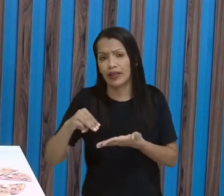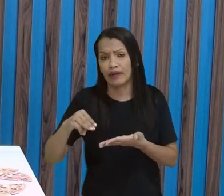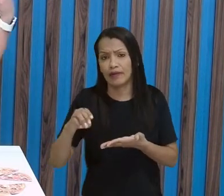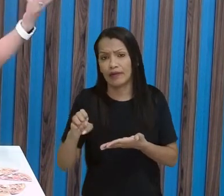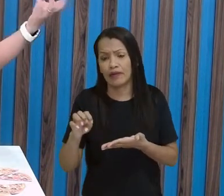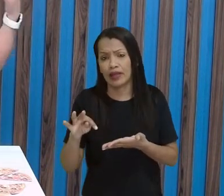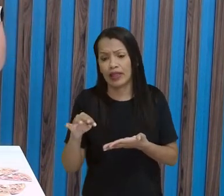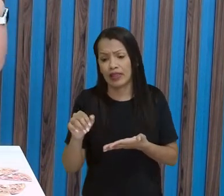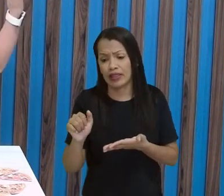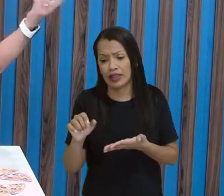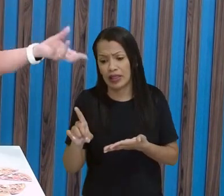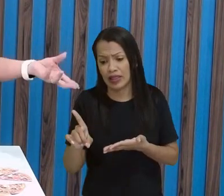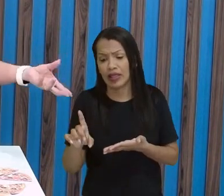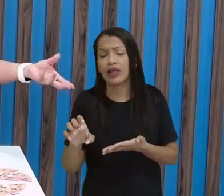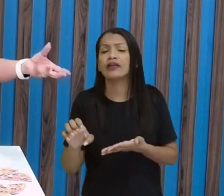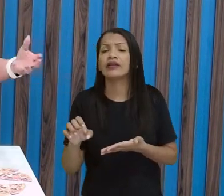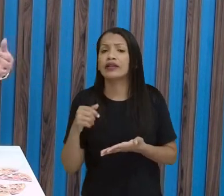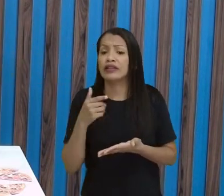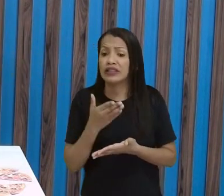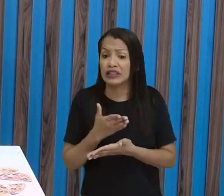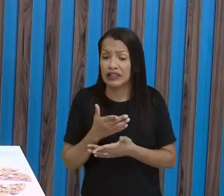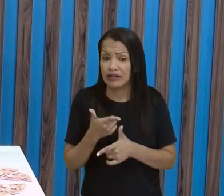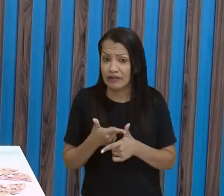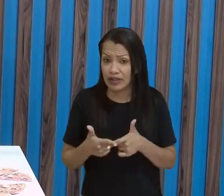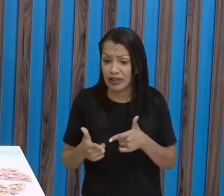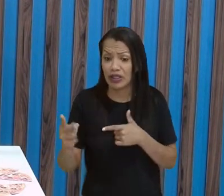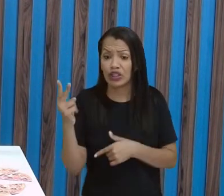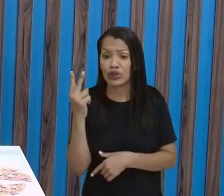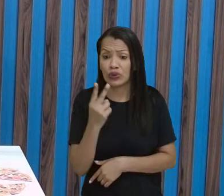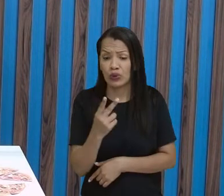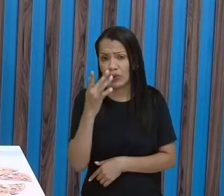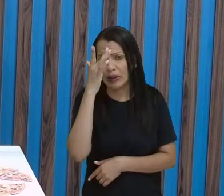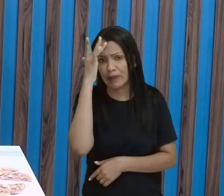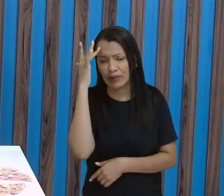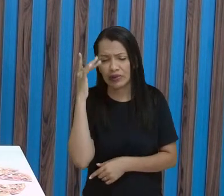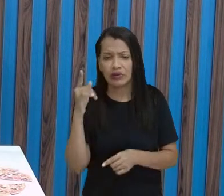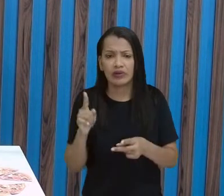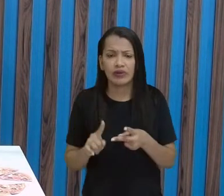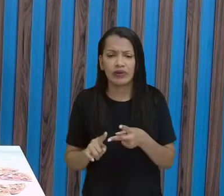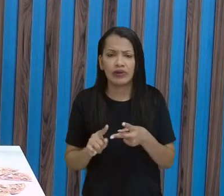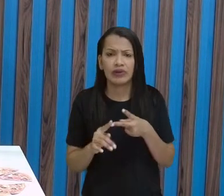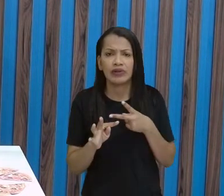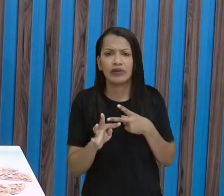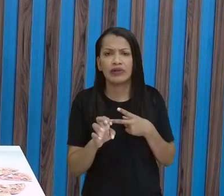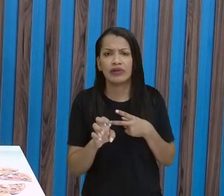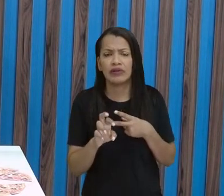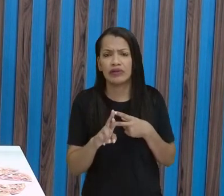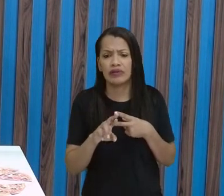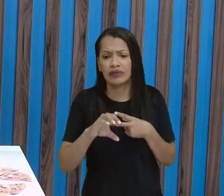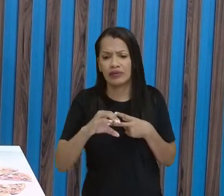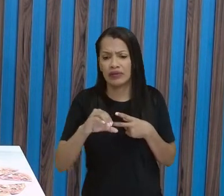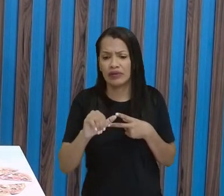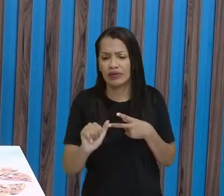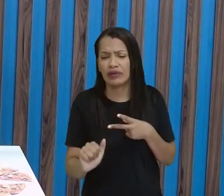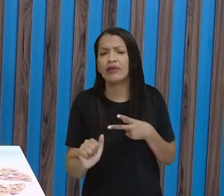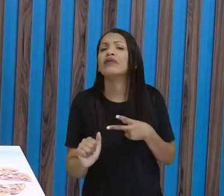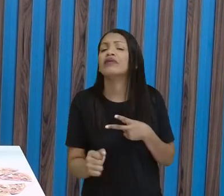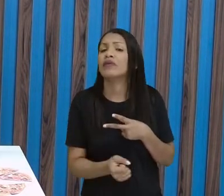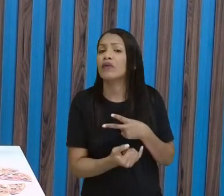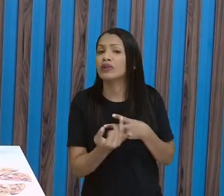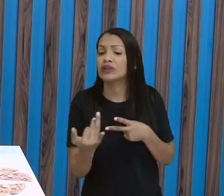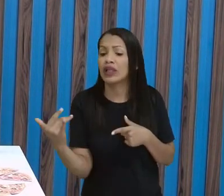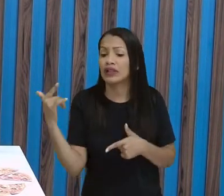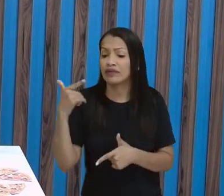estou aqui dividindo para 2 pessoas. Quando a gente fala em terça parte, você vai pegar aquela quantidade e dividir